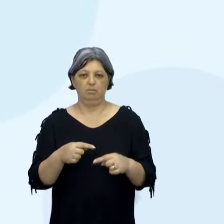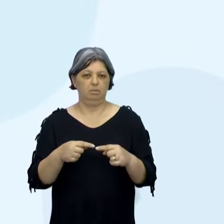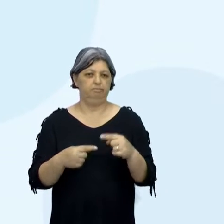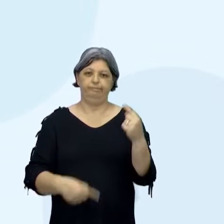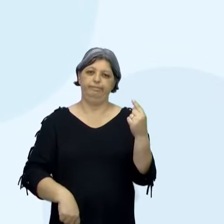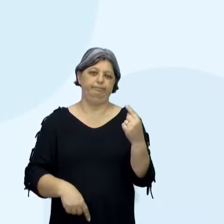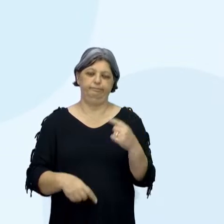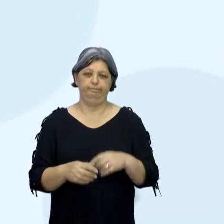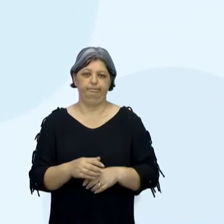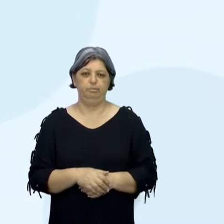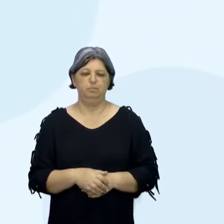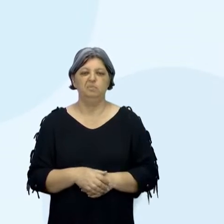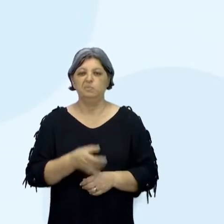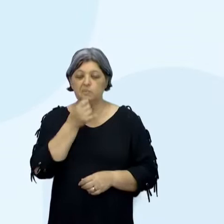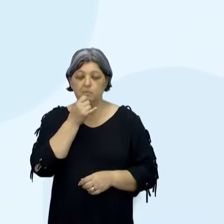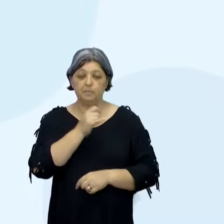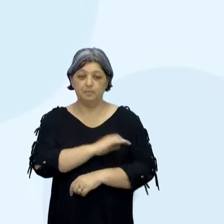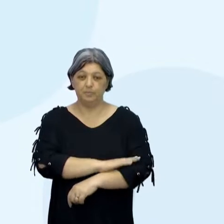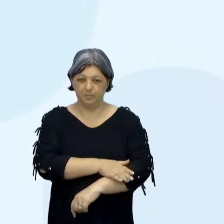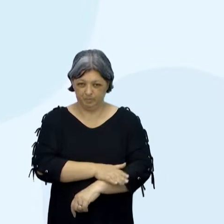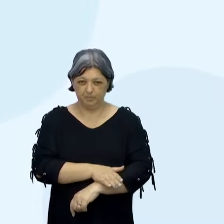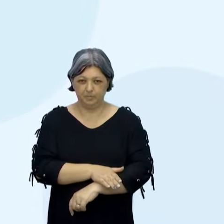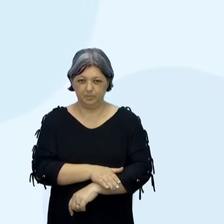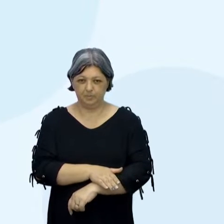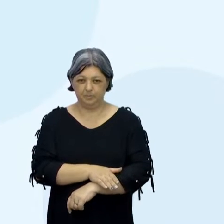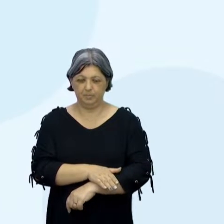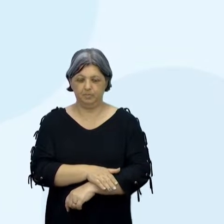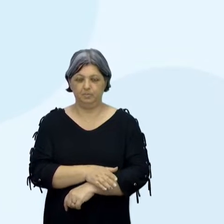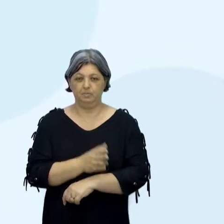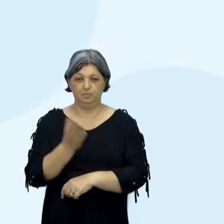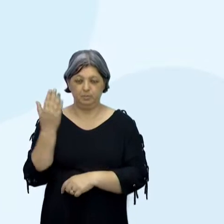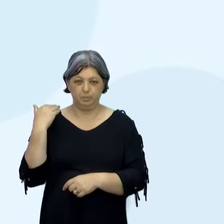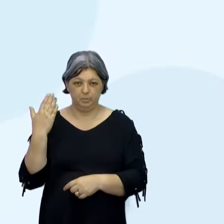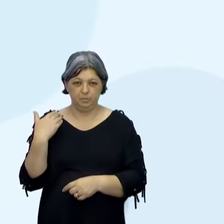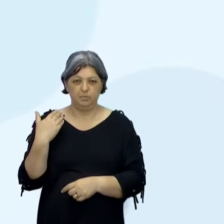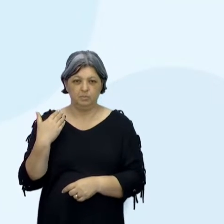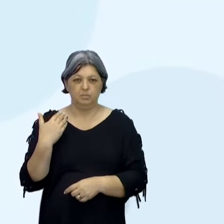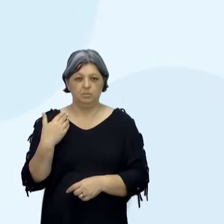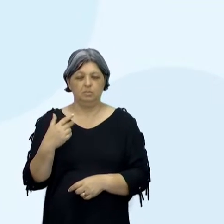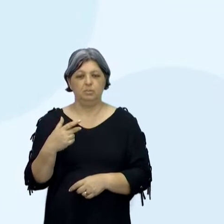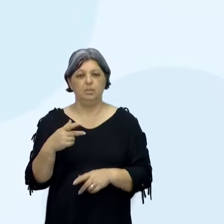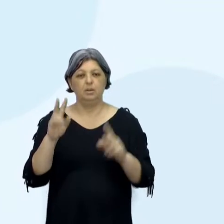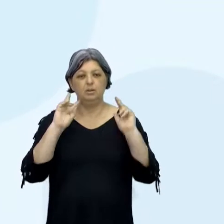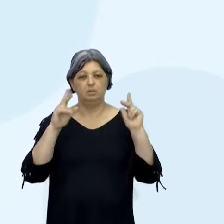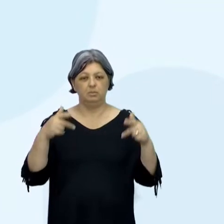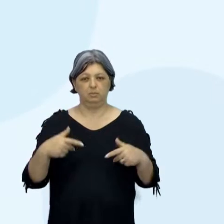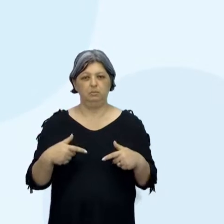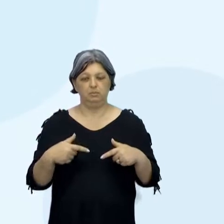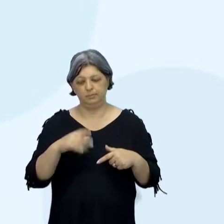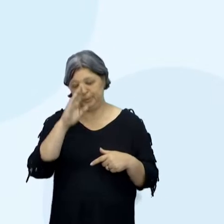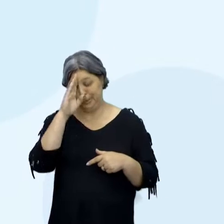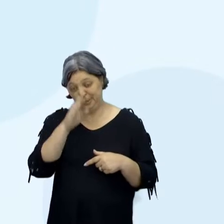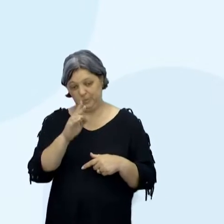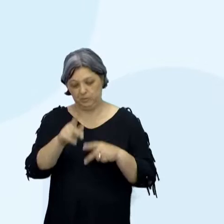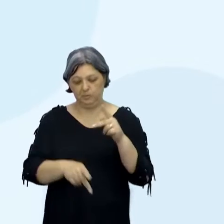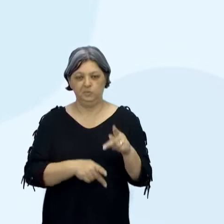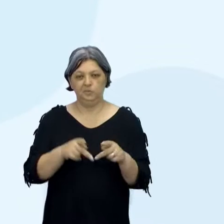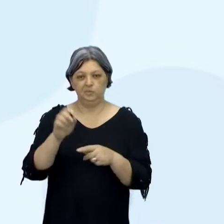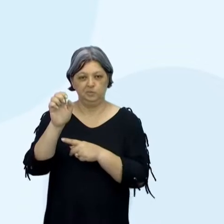Então, digamos que o racismo era algo inerente aí aos seres humanos, principalmente aos europeus,